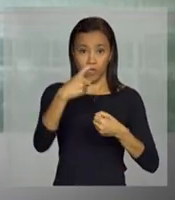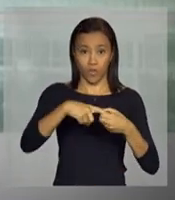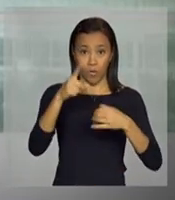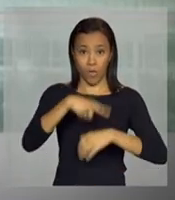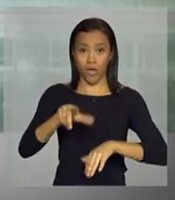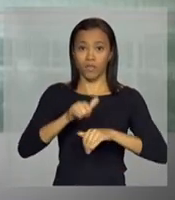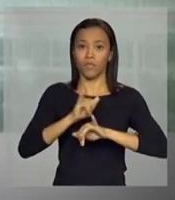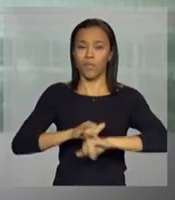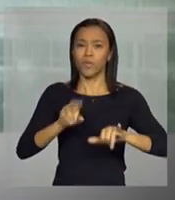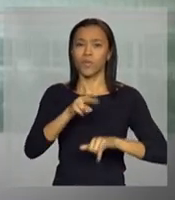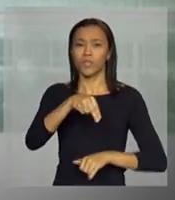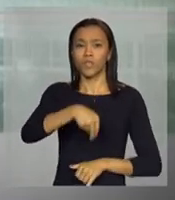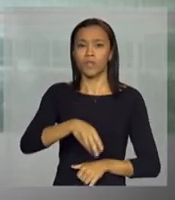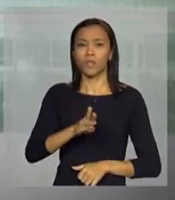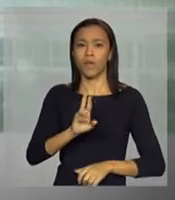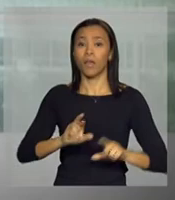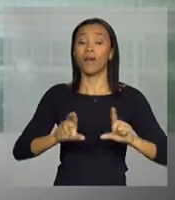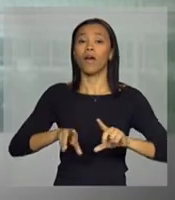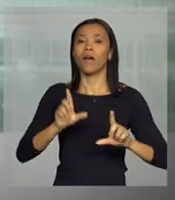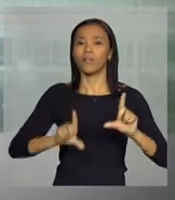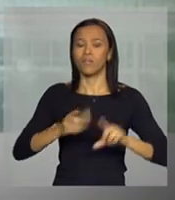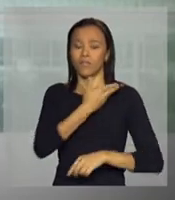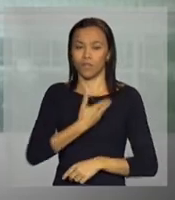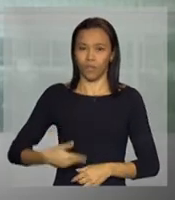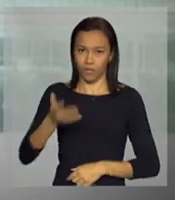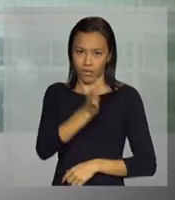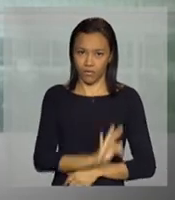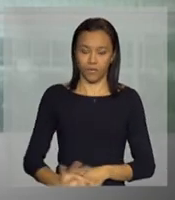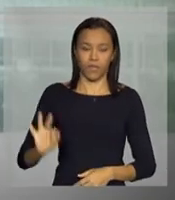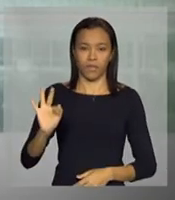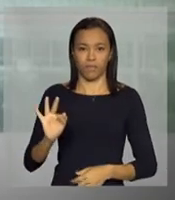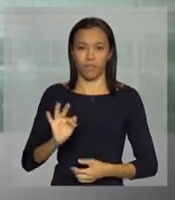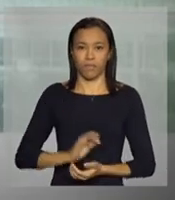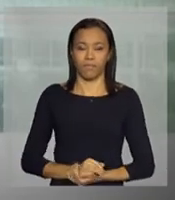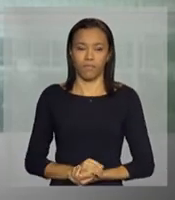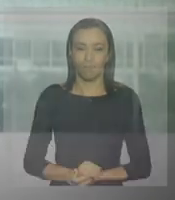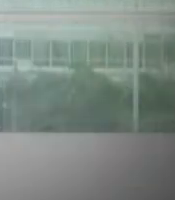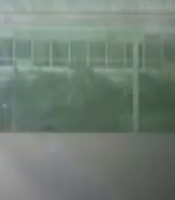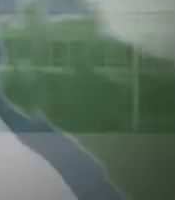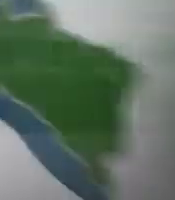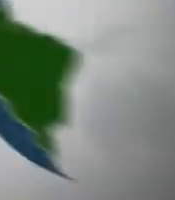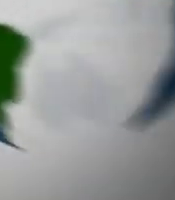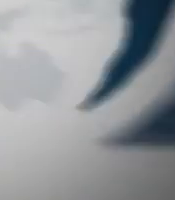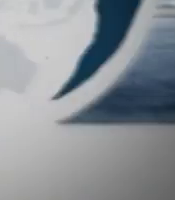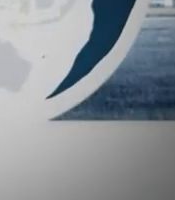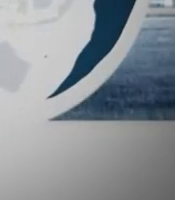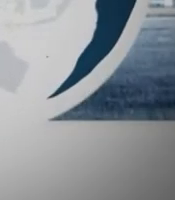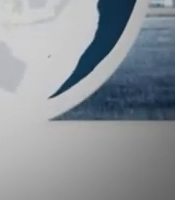outras informações. Continue com a gente na NBR, a TV do Governo Federal. Música.